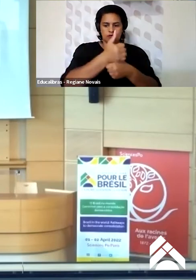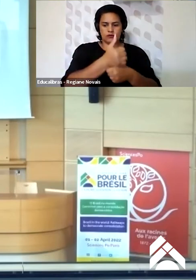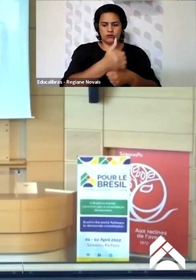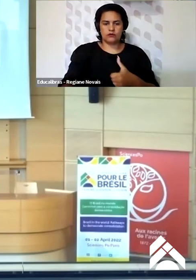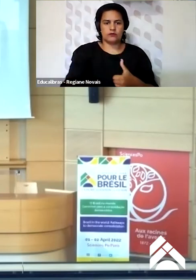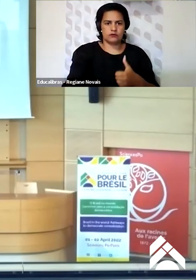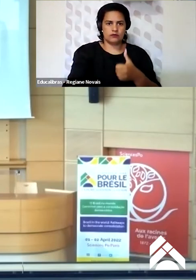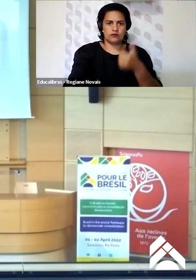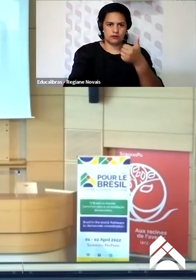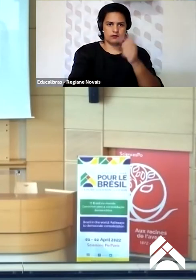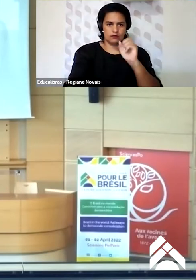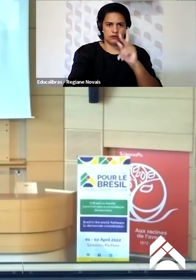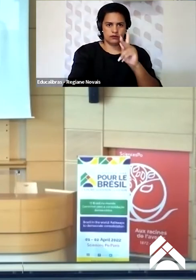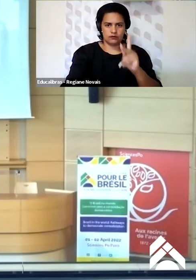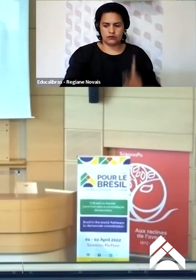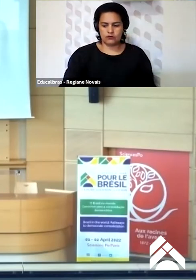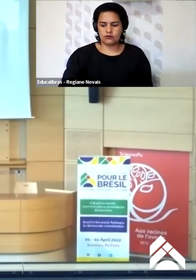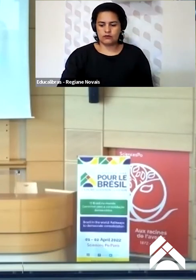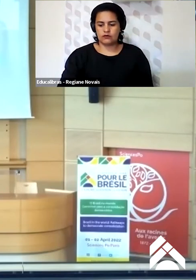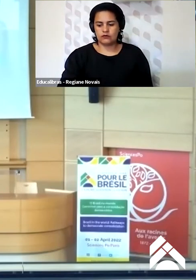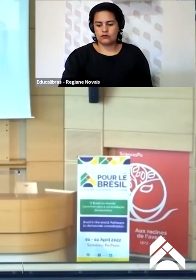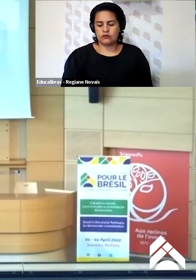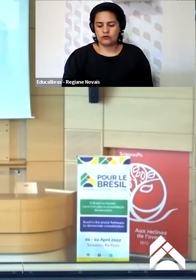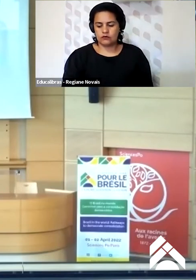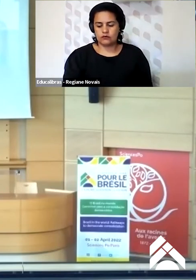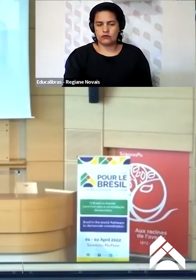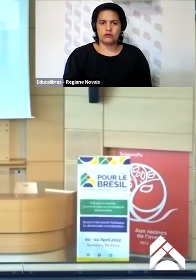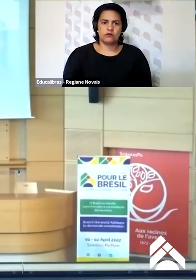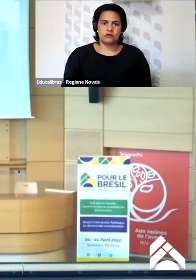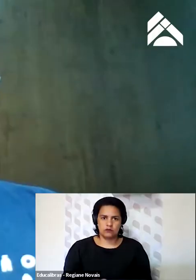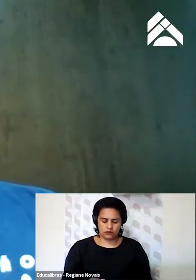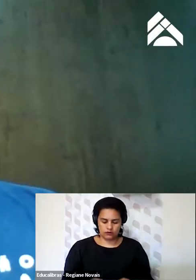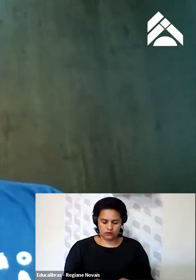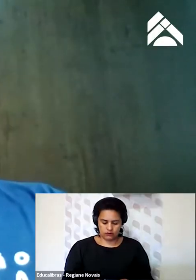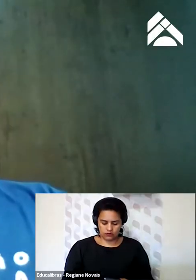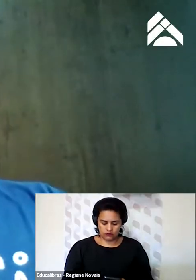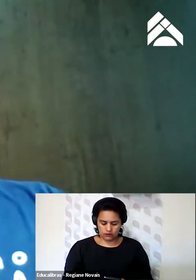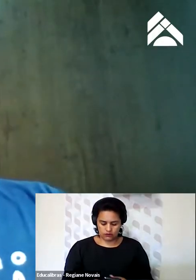Augusto.